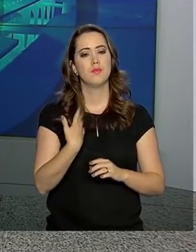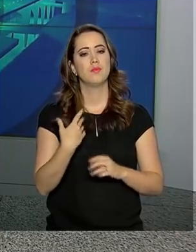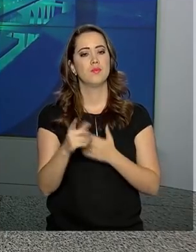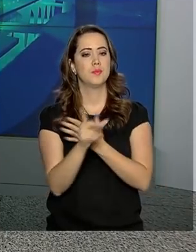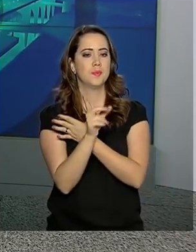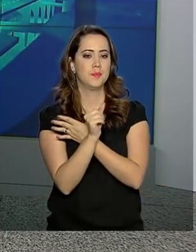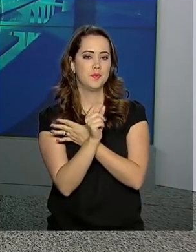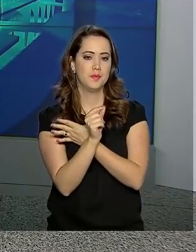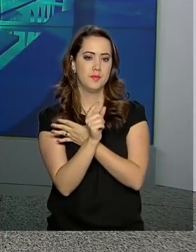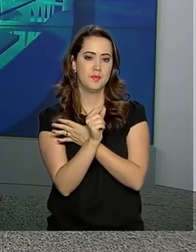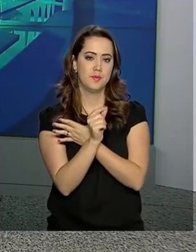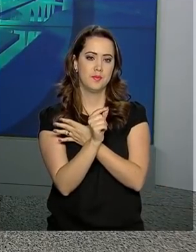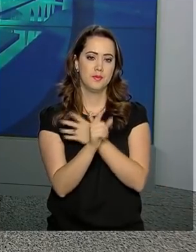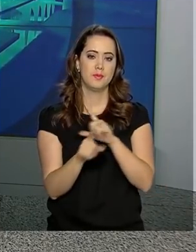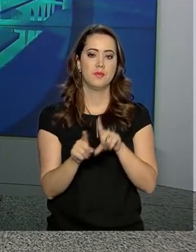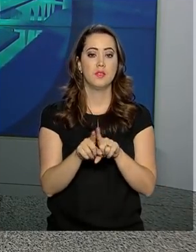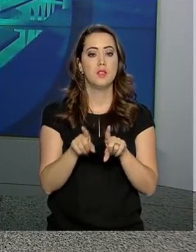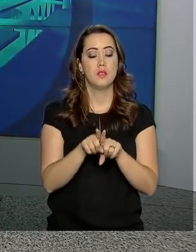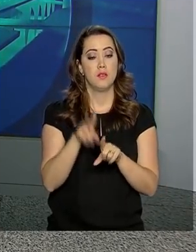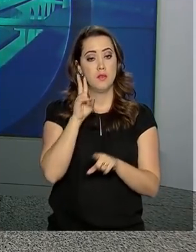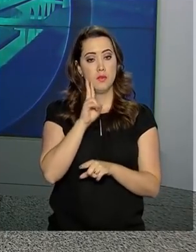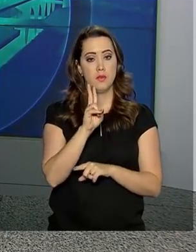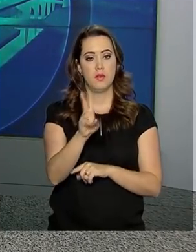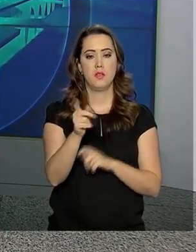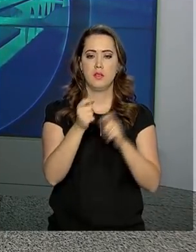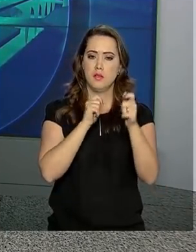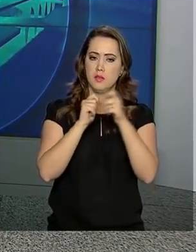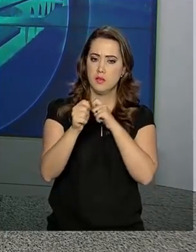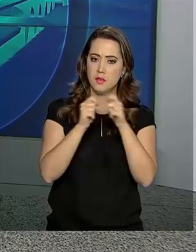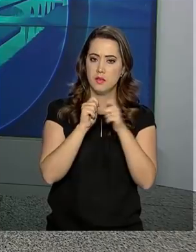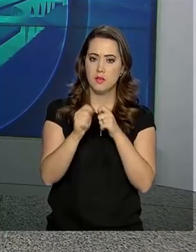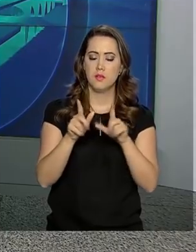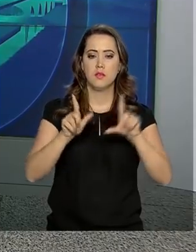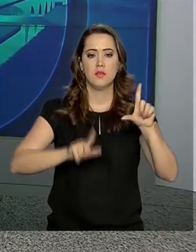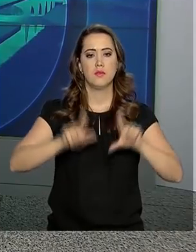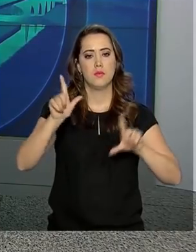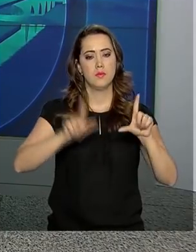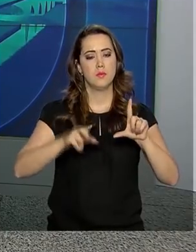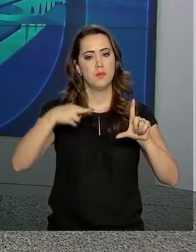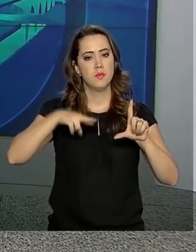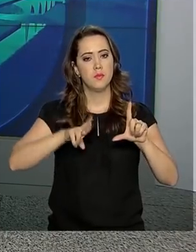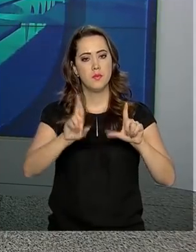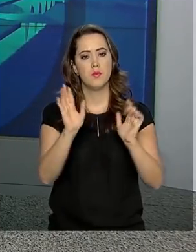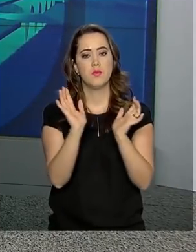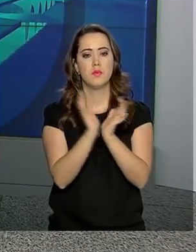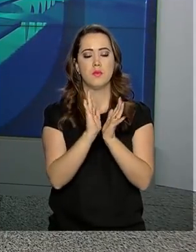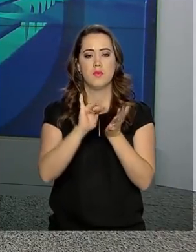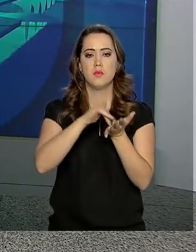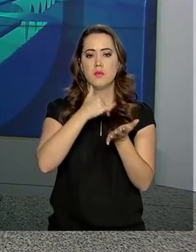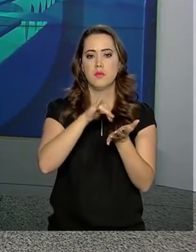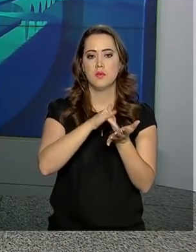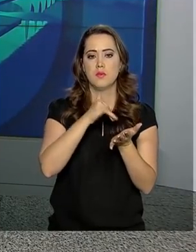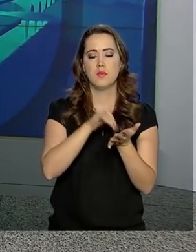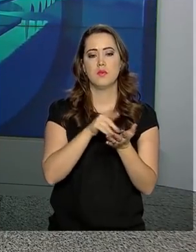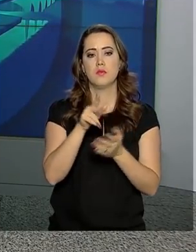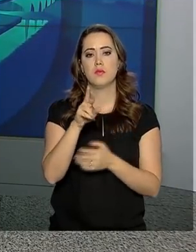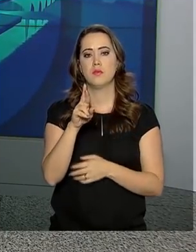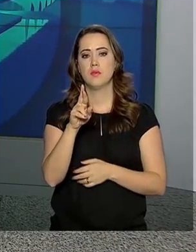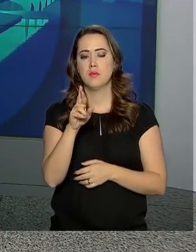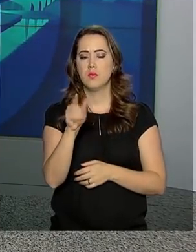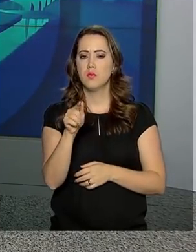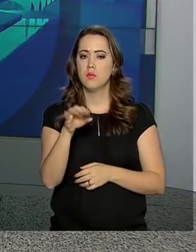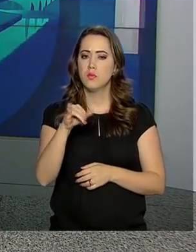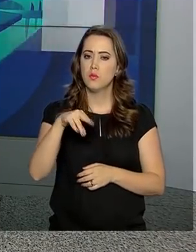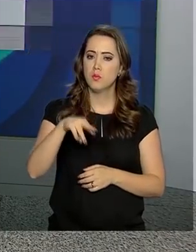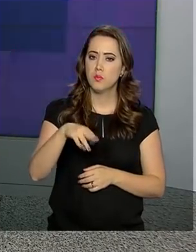Acesse também o nosso perfil no Twitter. Acompanhe agora a entrevista feita pela NBR com o secretário da